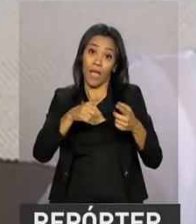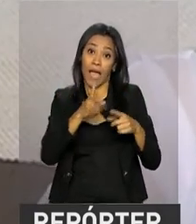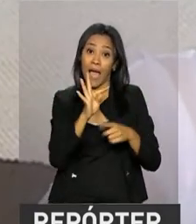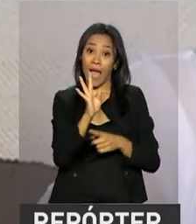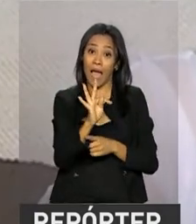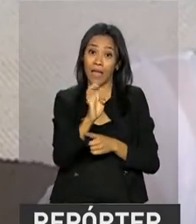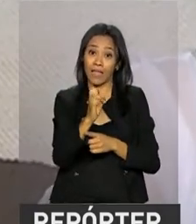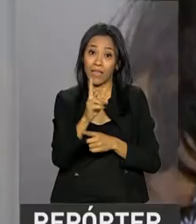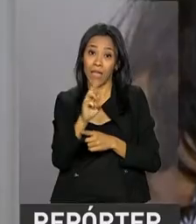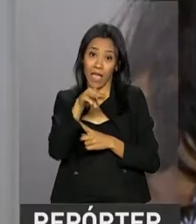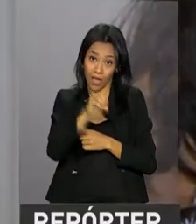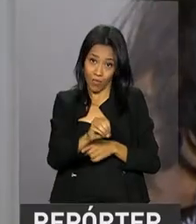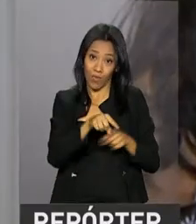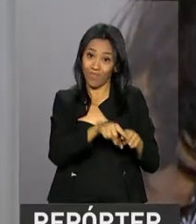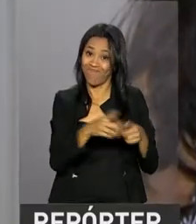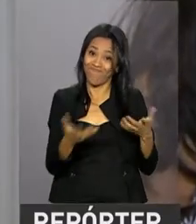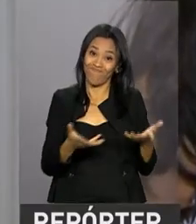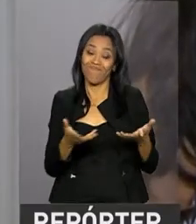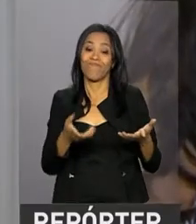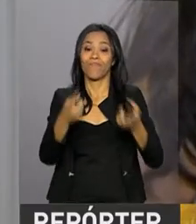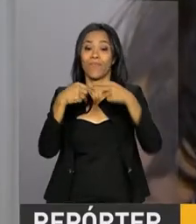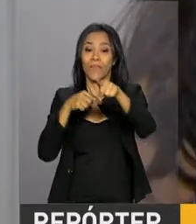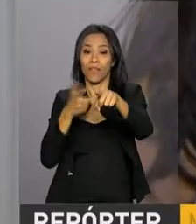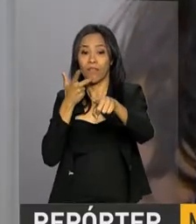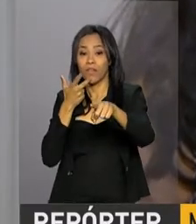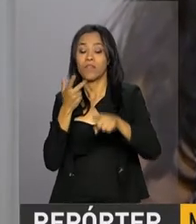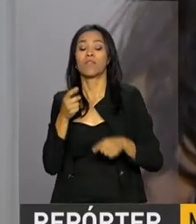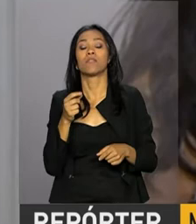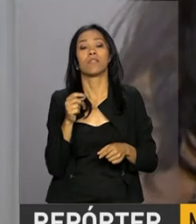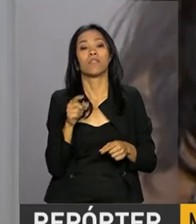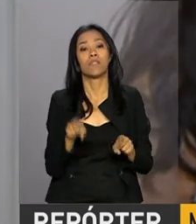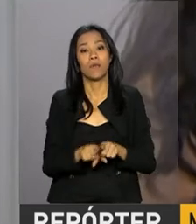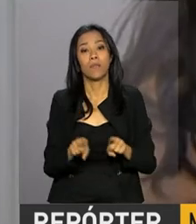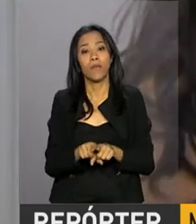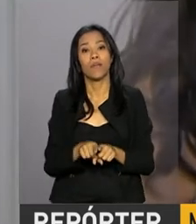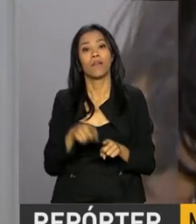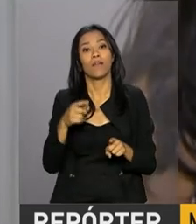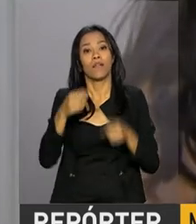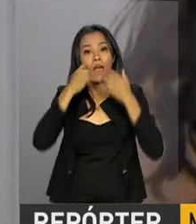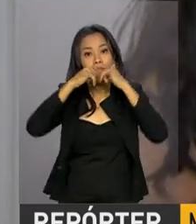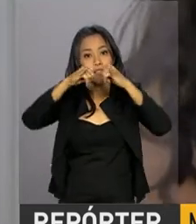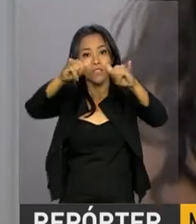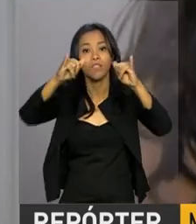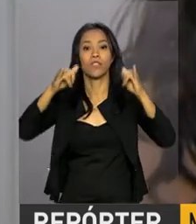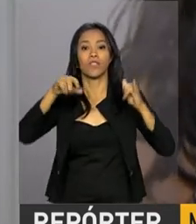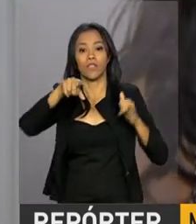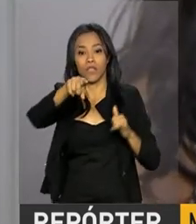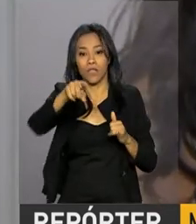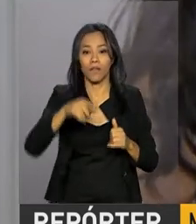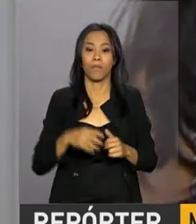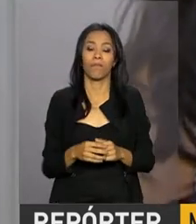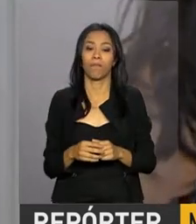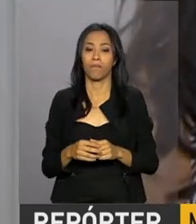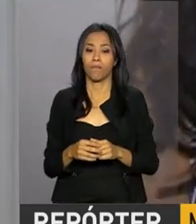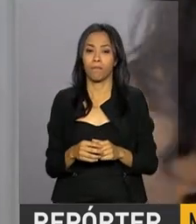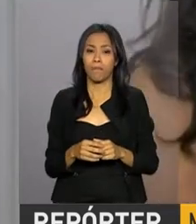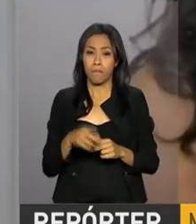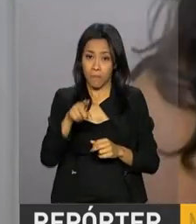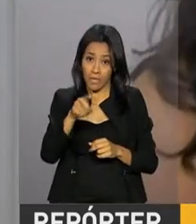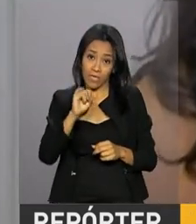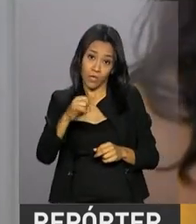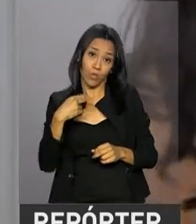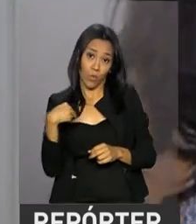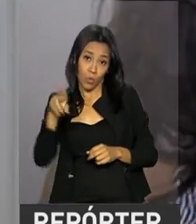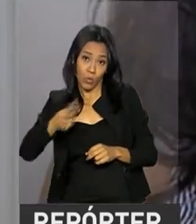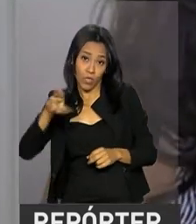bastante influente eu acho que tem essa questão realmente dá da energia da onde vem essa energia porque se eu estou usando